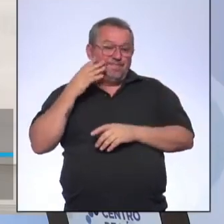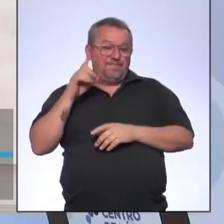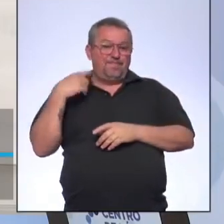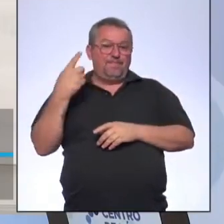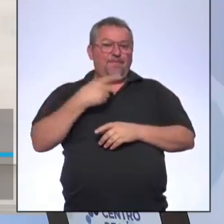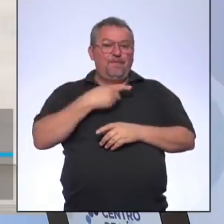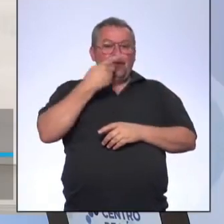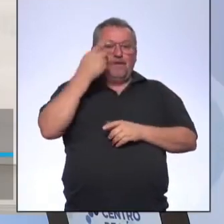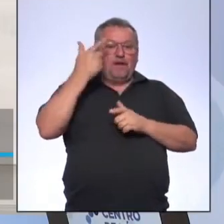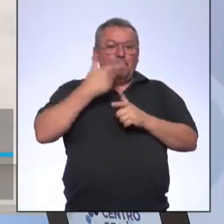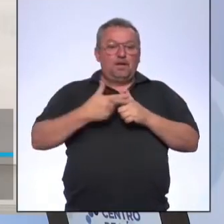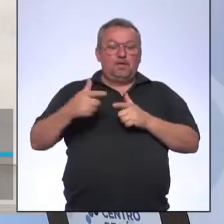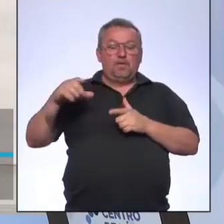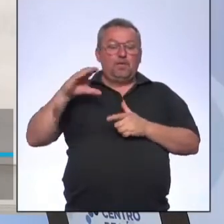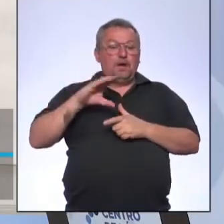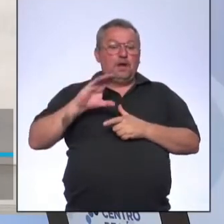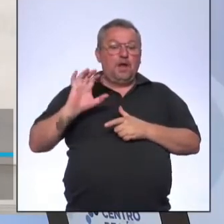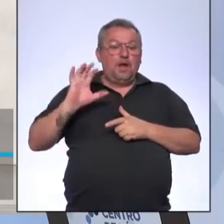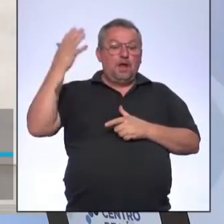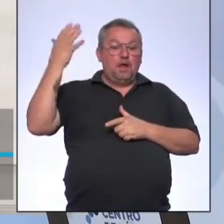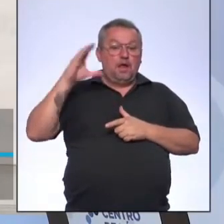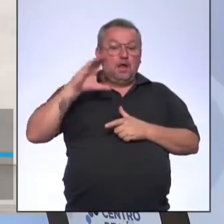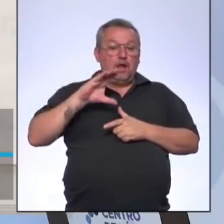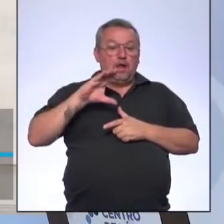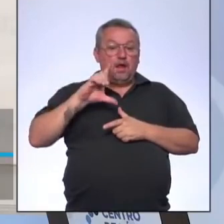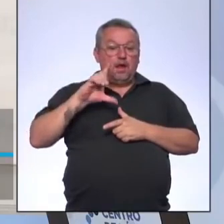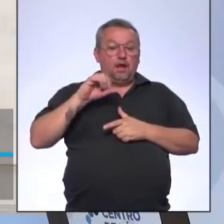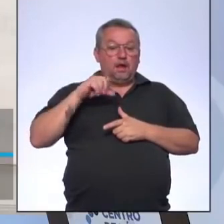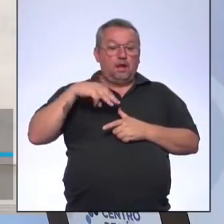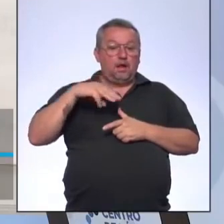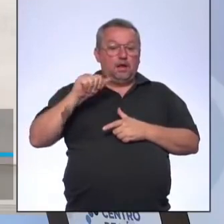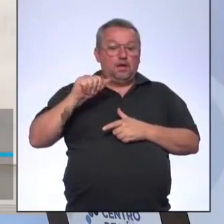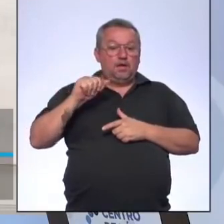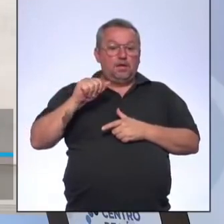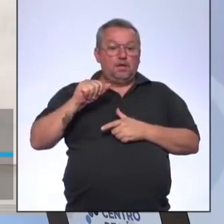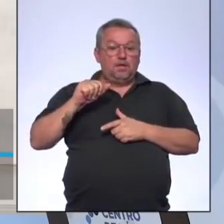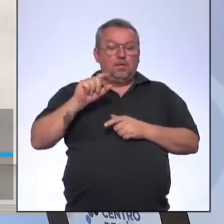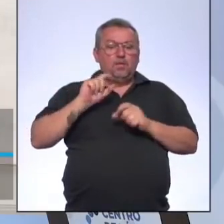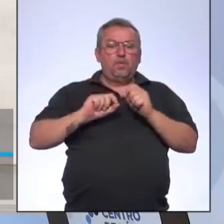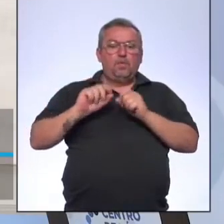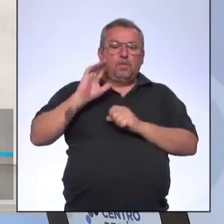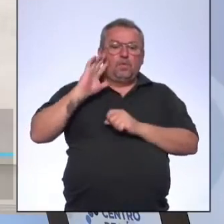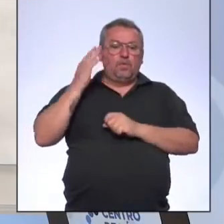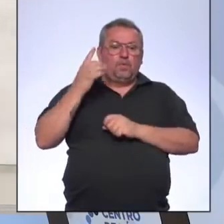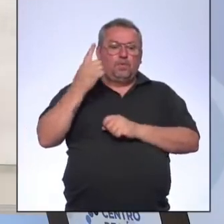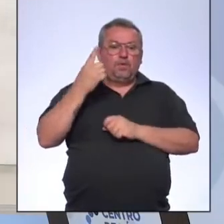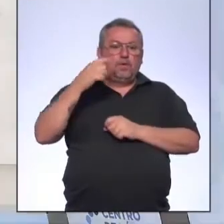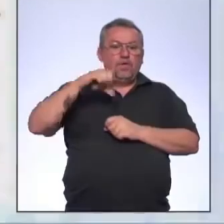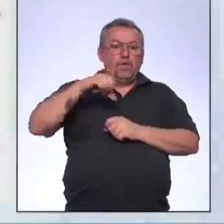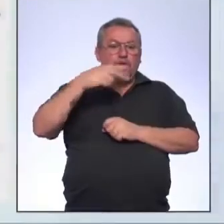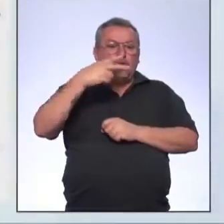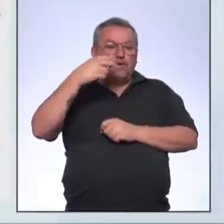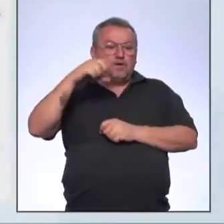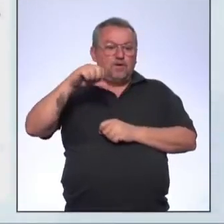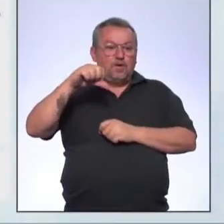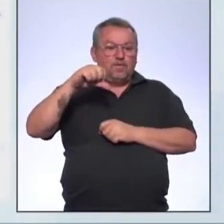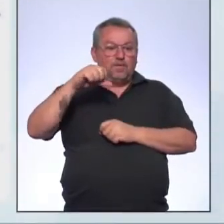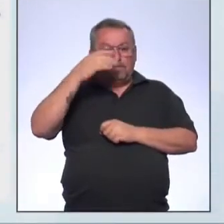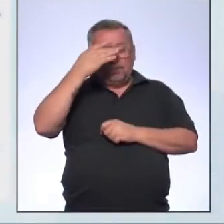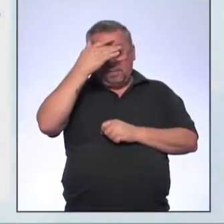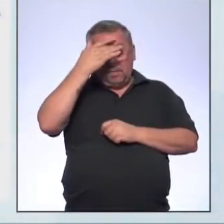vamos falar sobre clima. Então, você vai lá, então olha lá. O que acontece em 1929? O que